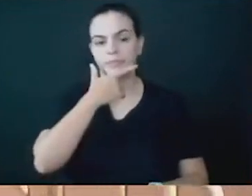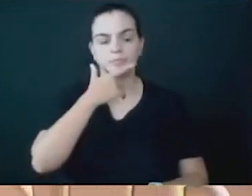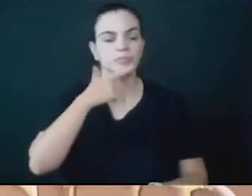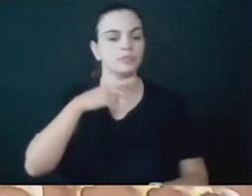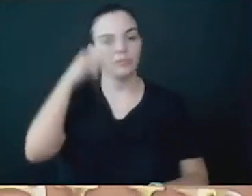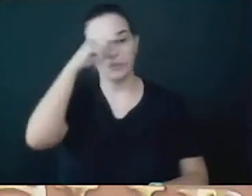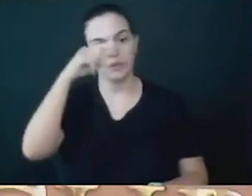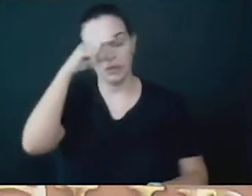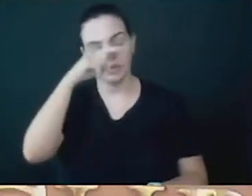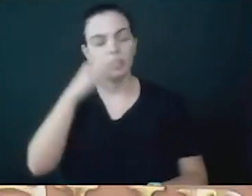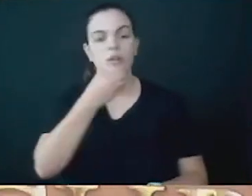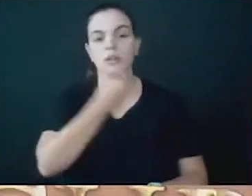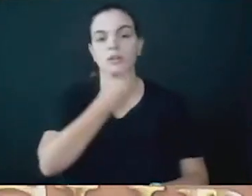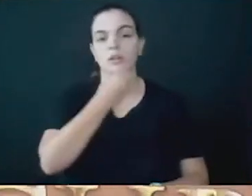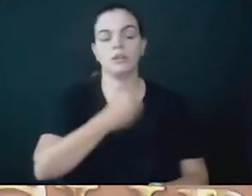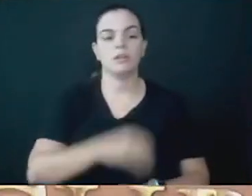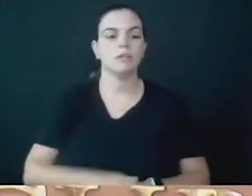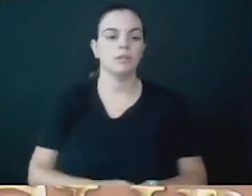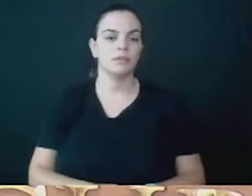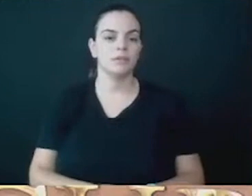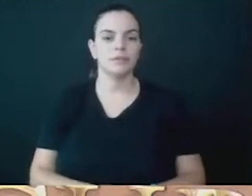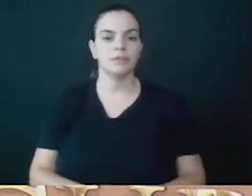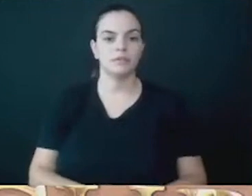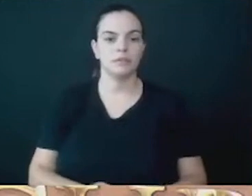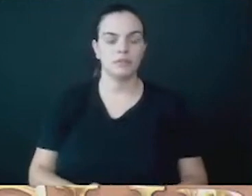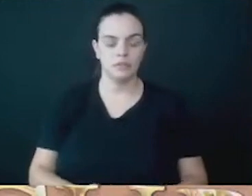vereador Marcos Vieira. Com a palavra, vereador Erivelto.